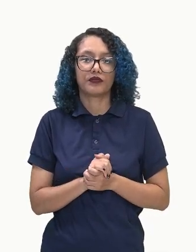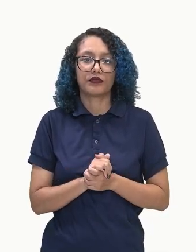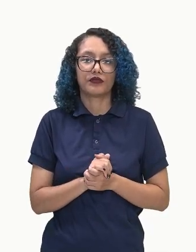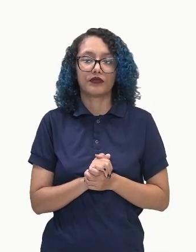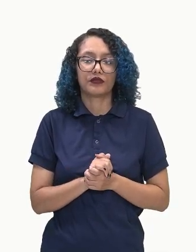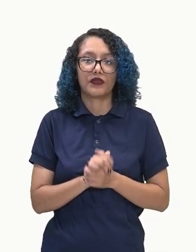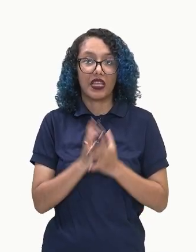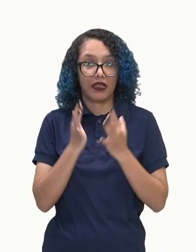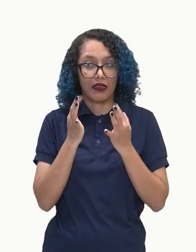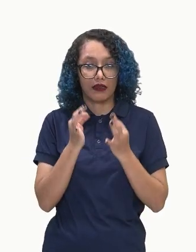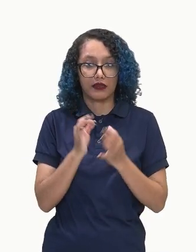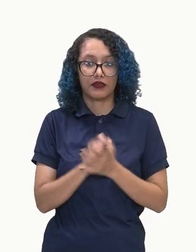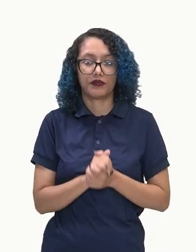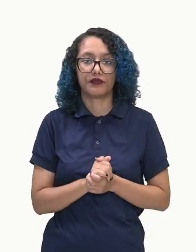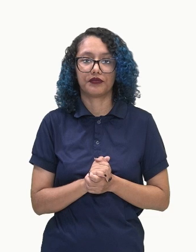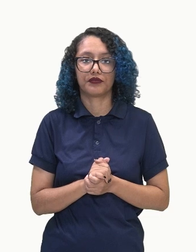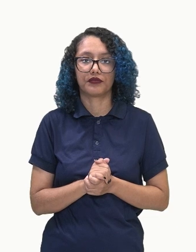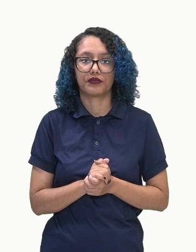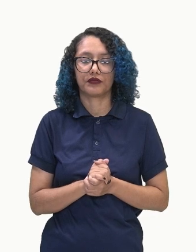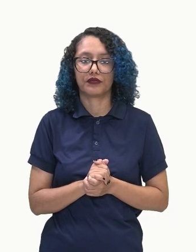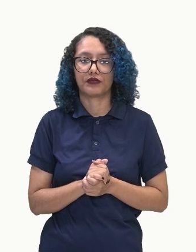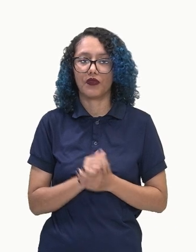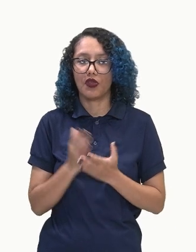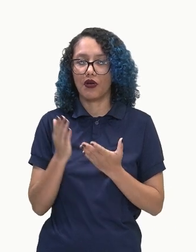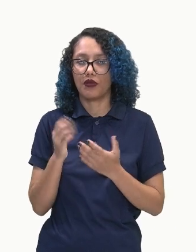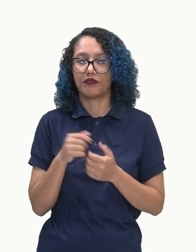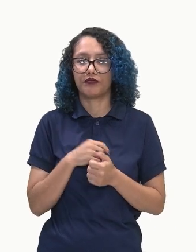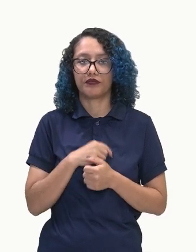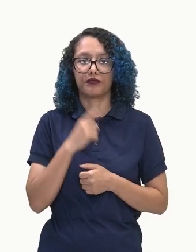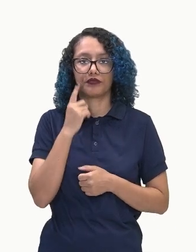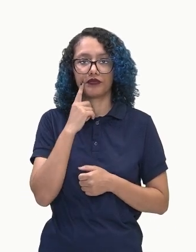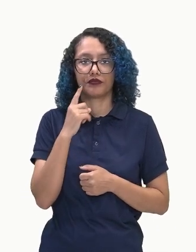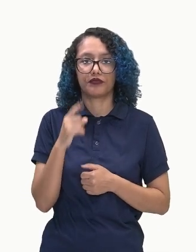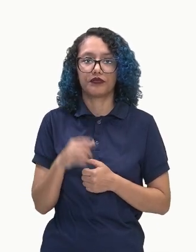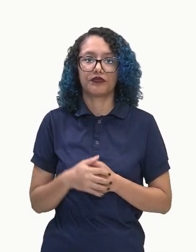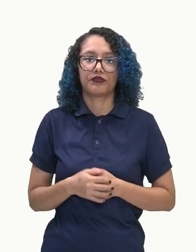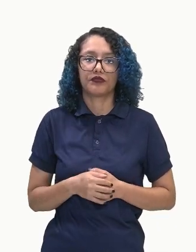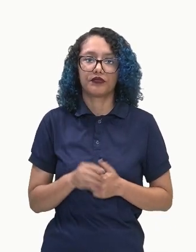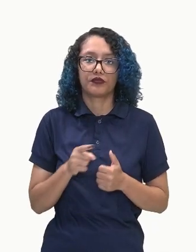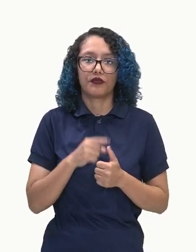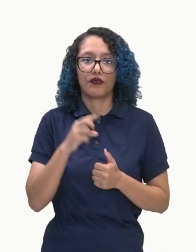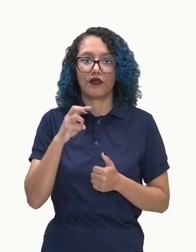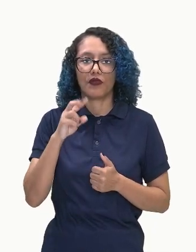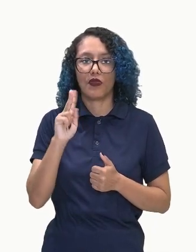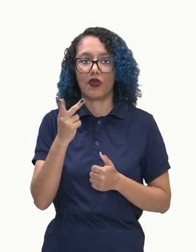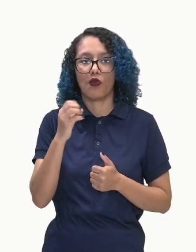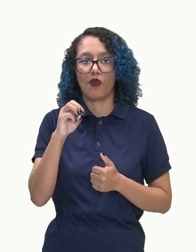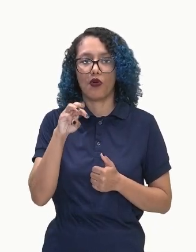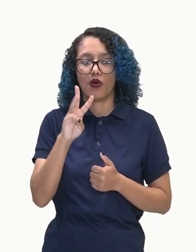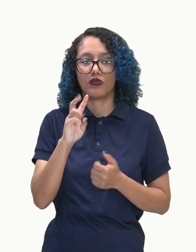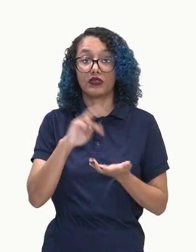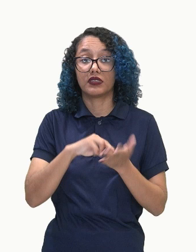esquecerem, tá? Então, nós temos how, que significa como.